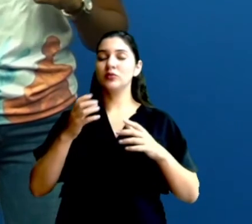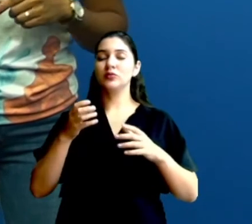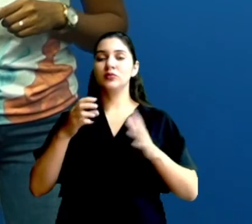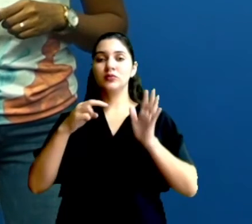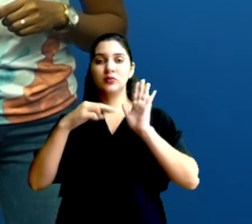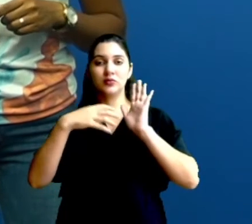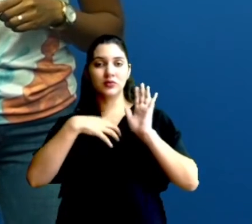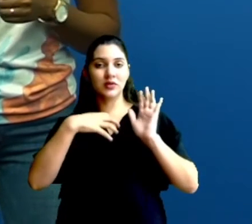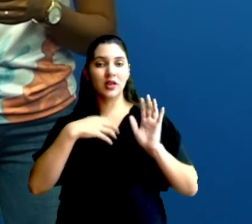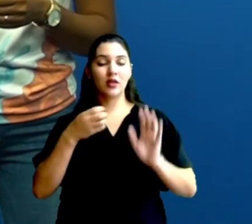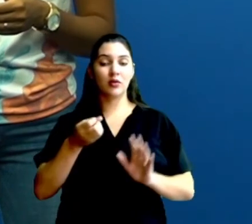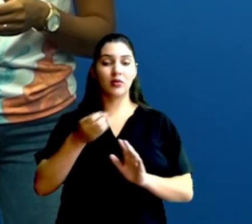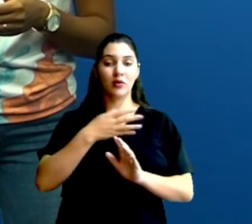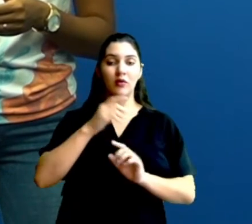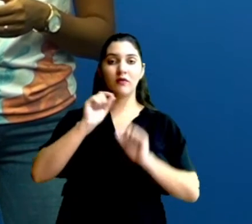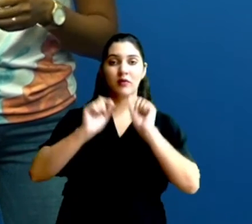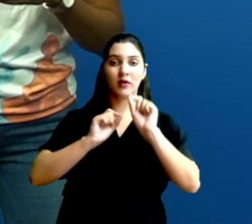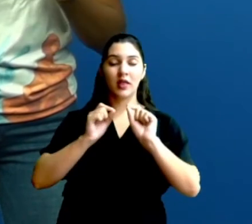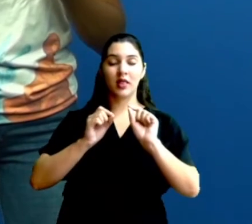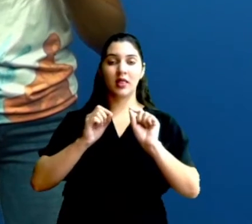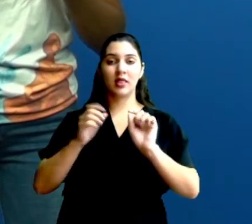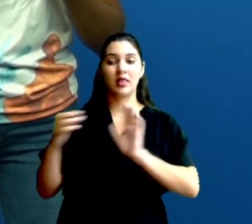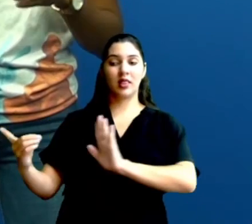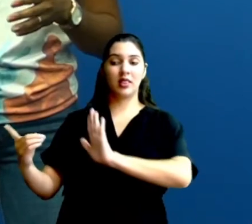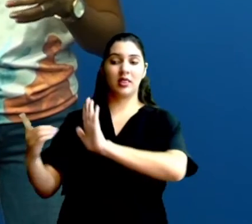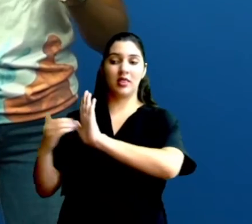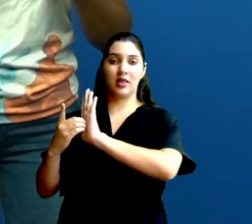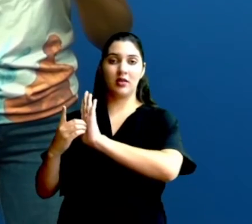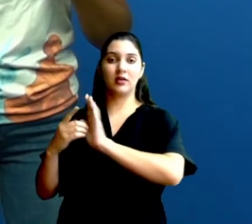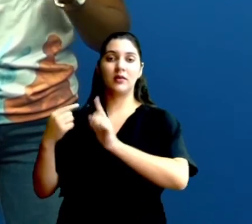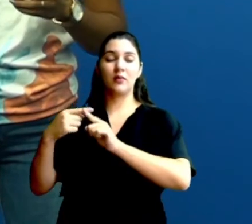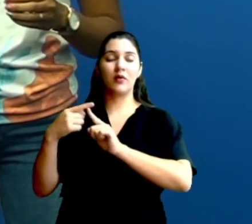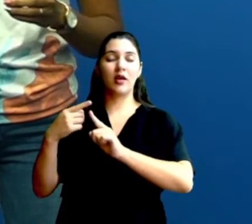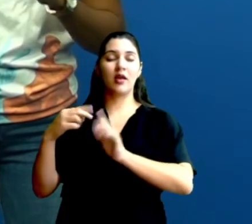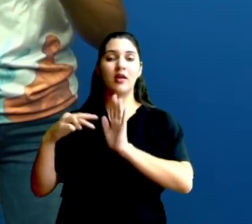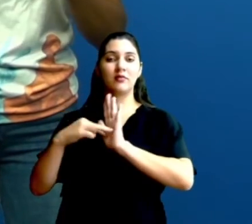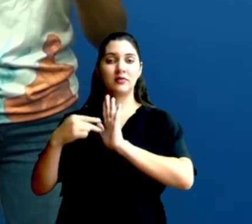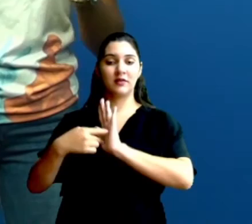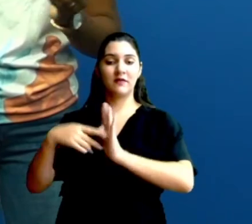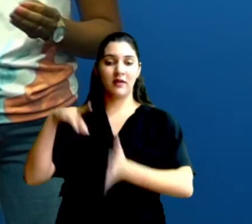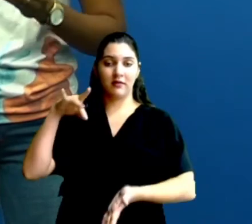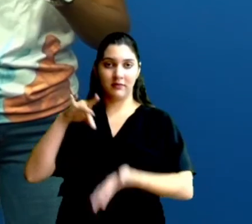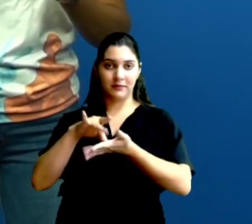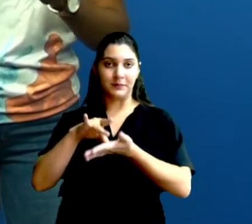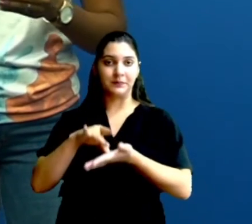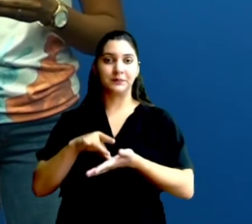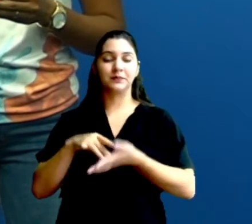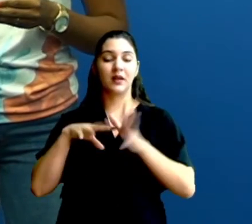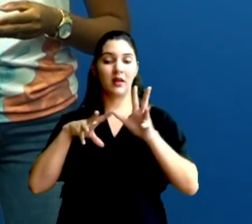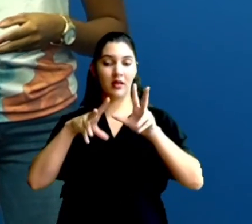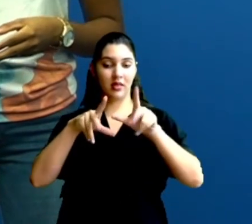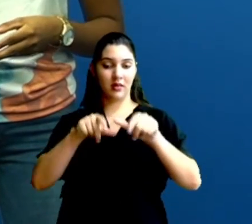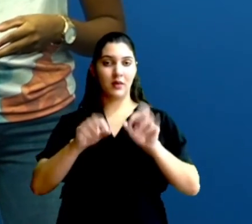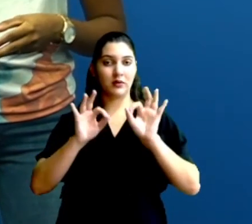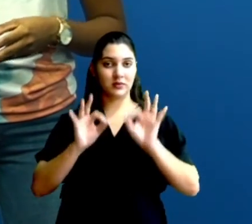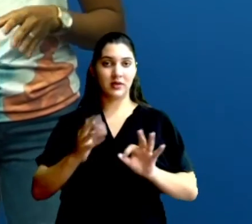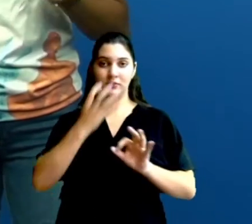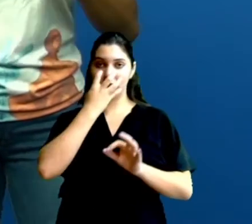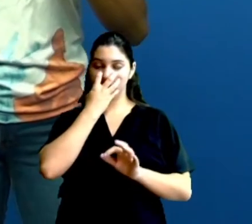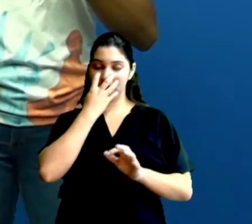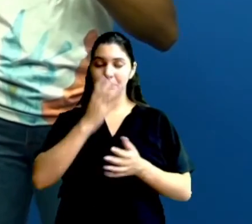também na denotação, que é o sentido real. Cachorro, sentido real, animal,